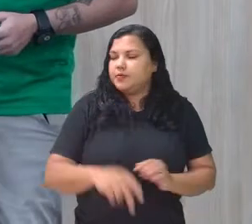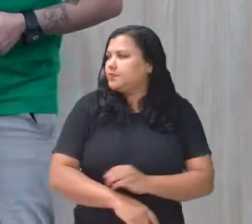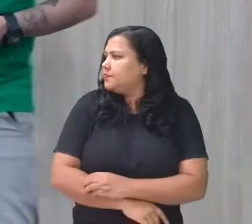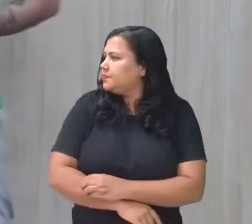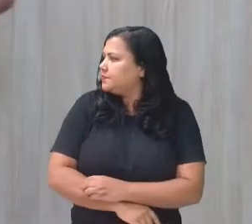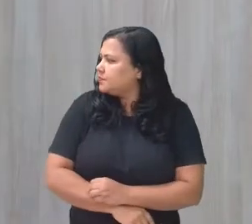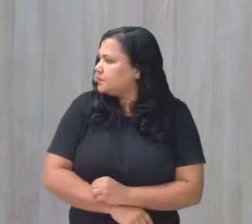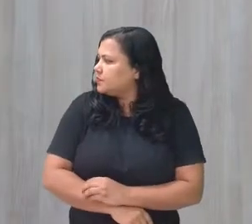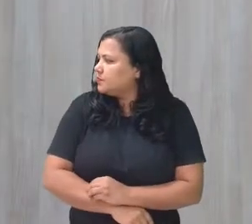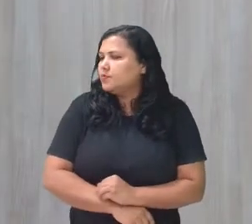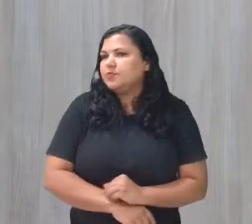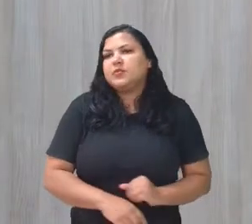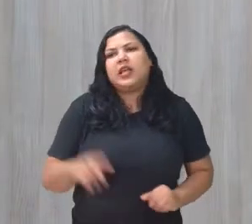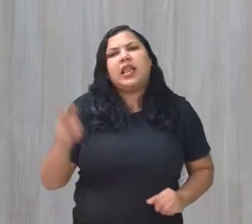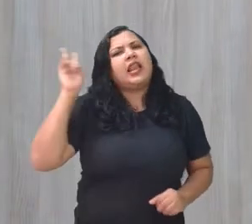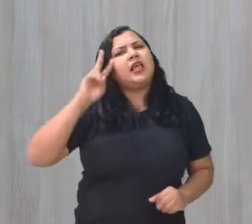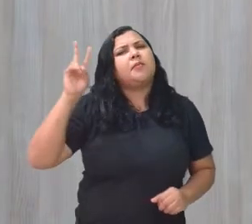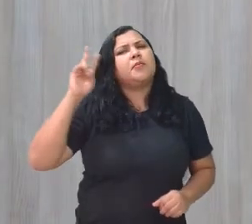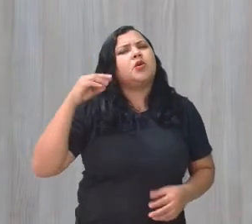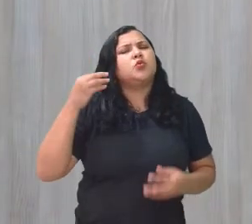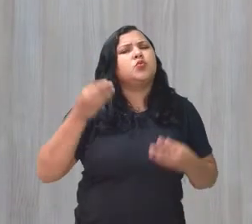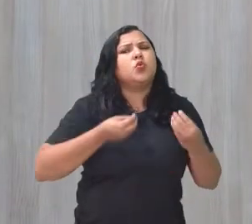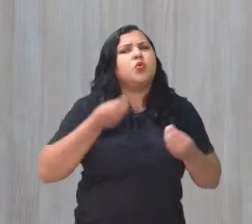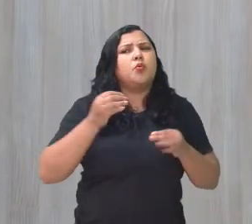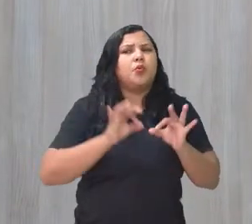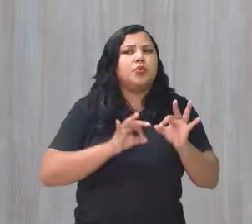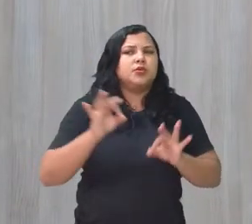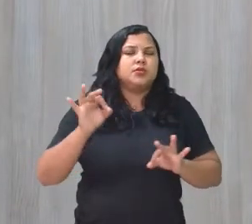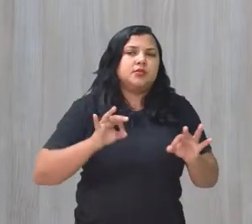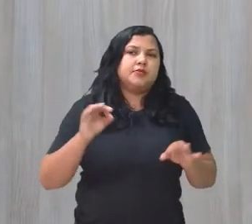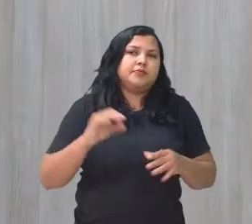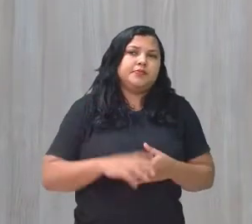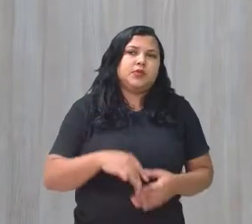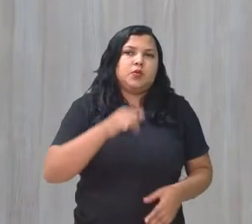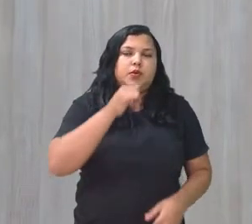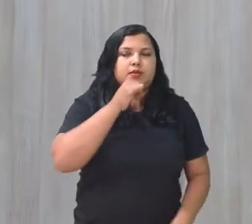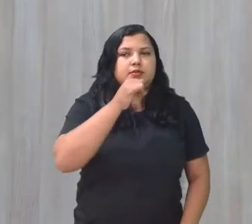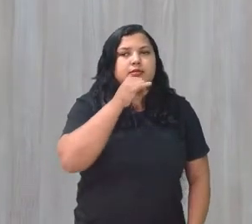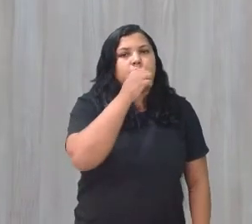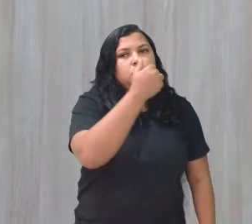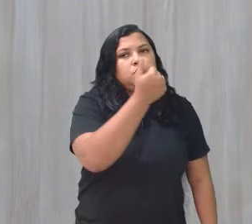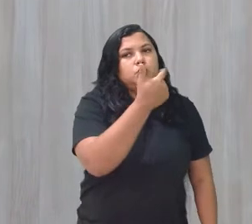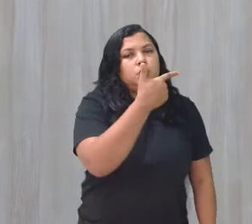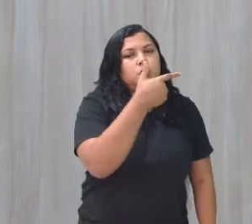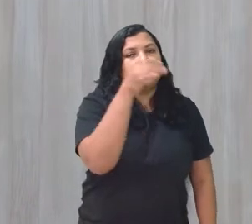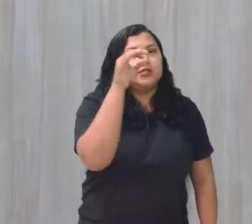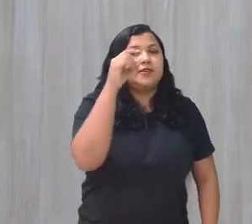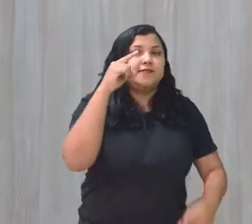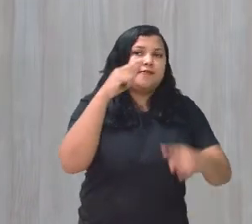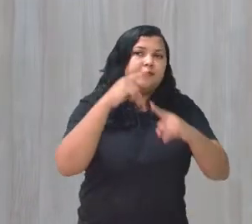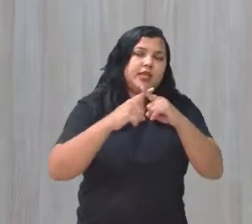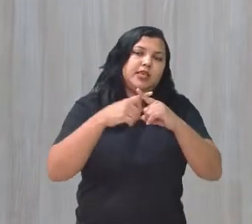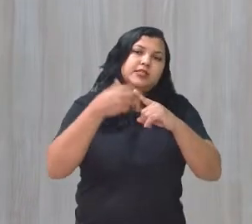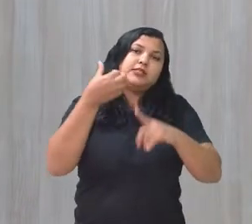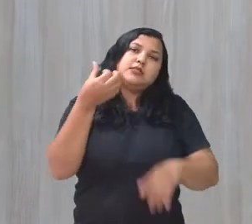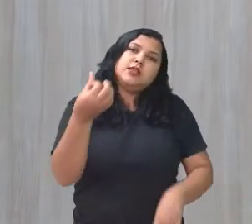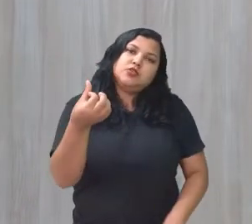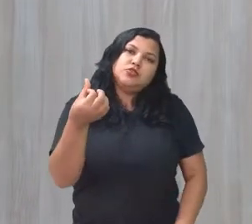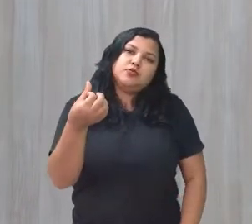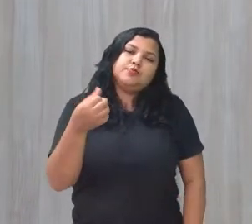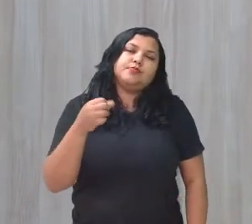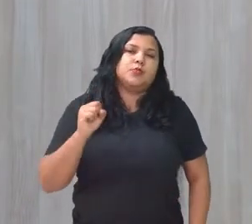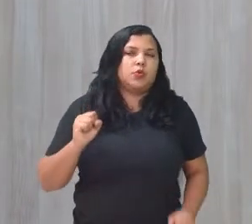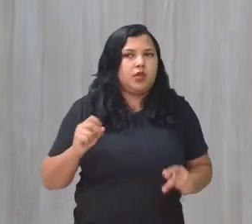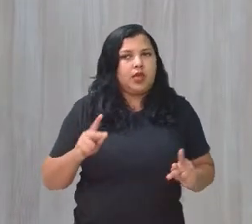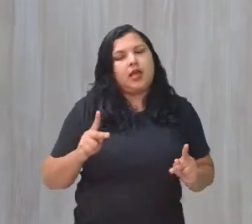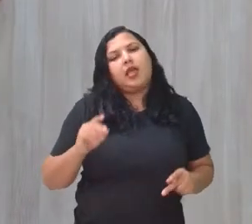E lembrando como é que eles faziam, mais uma vez, eles simplesmente pegam o 12 e multiplica por 6, tá